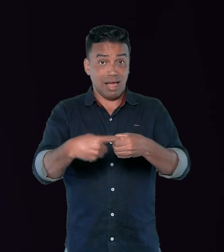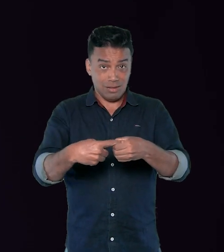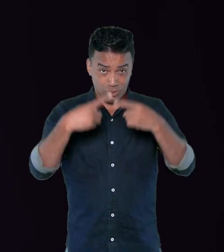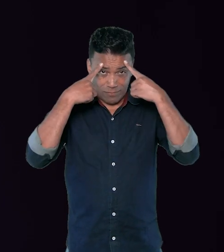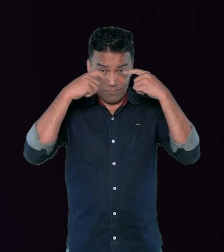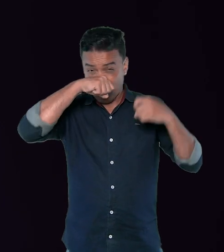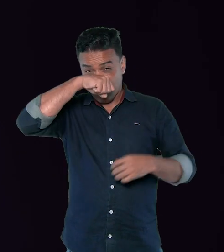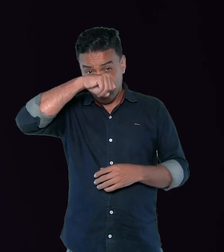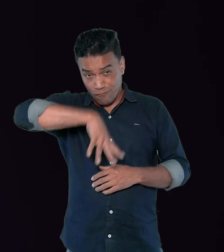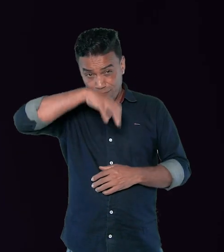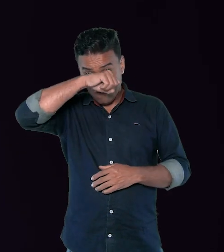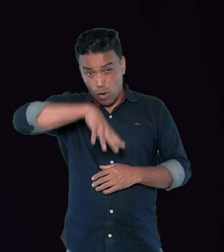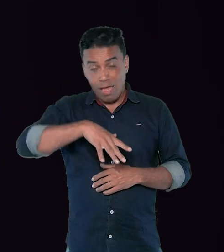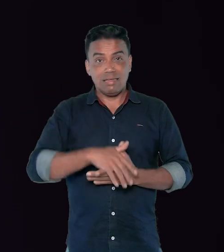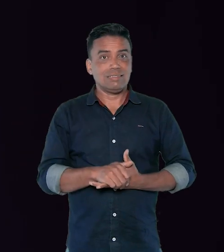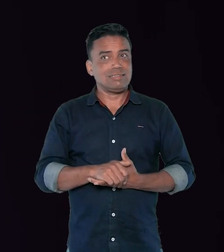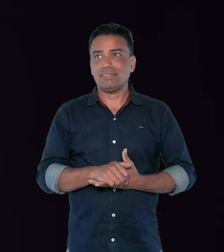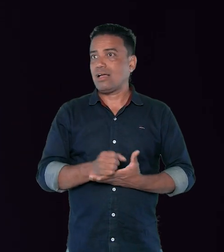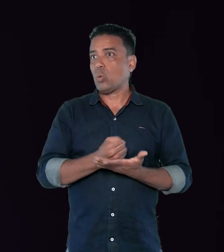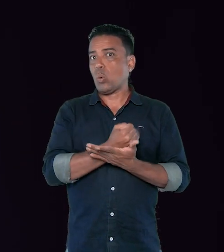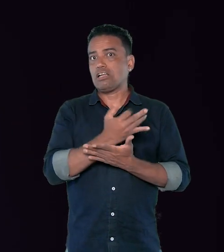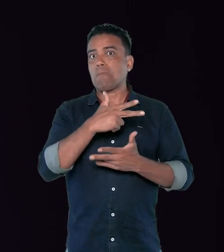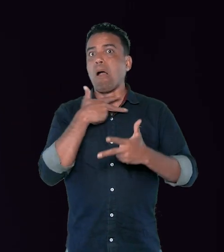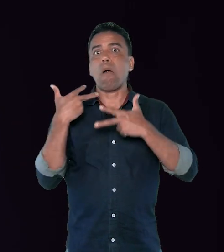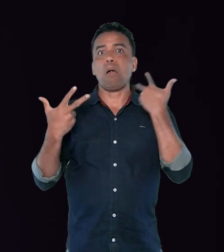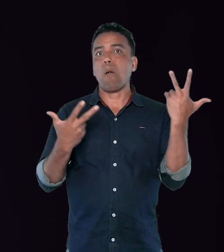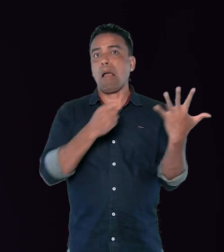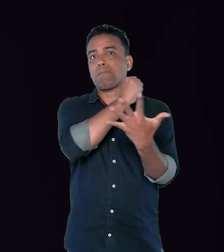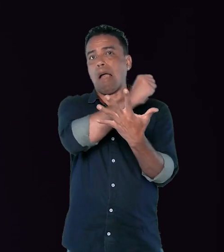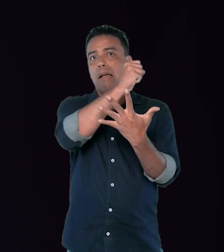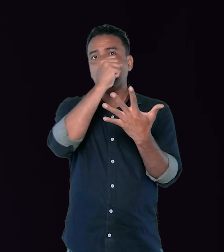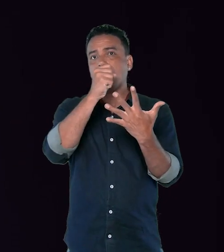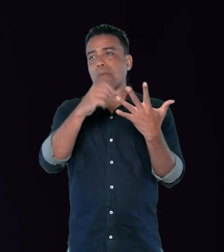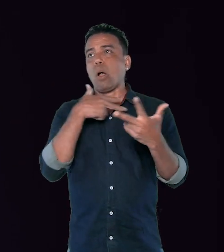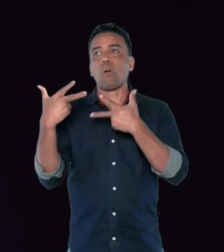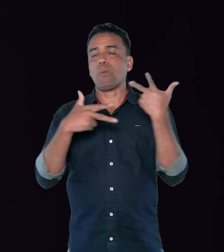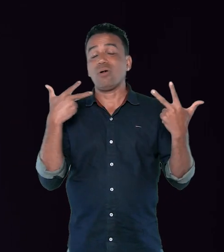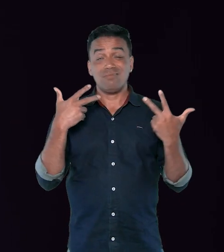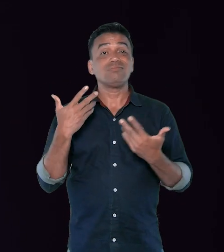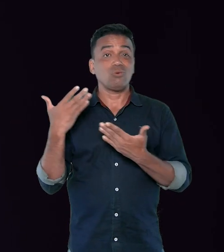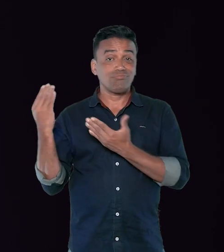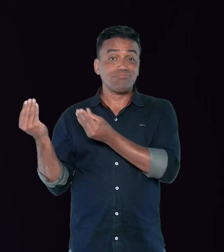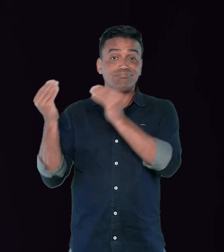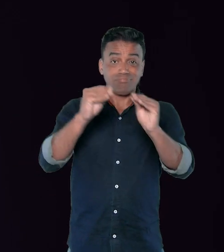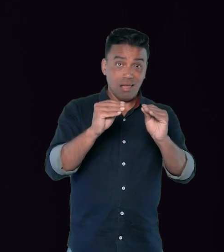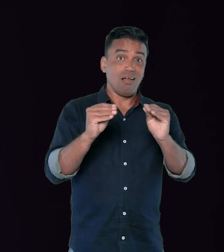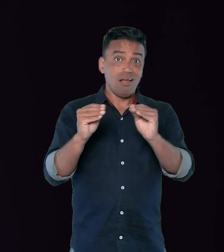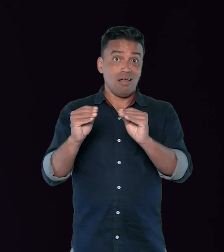violenta, com os índices de homicídio bastante altos. Eu morei nessa cidade por alguns meses.